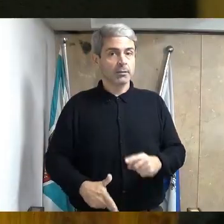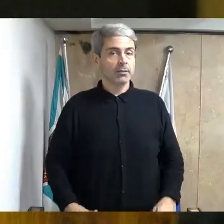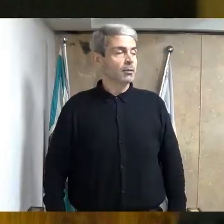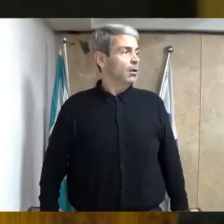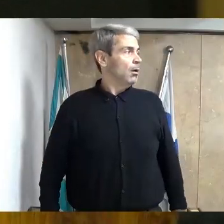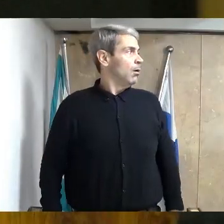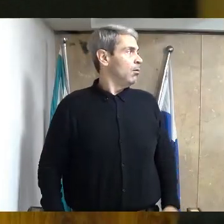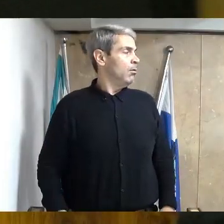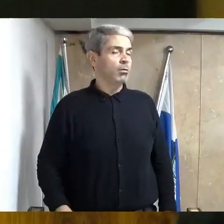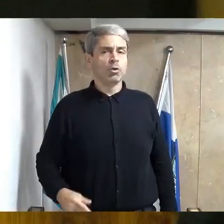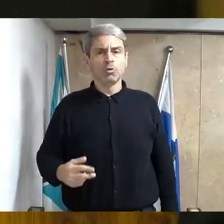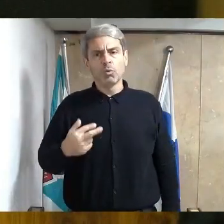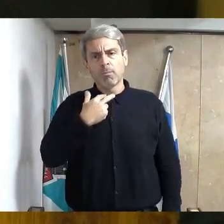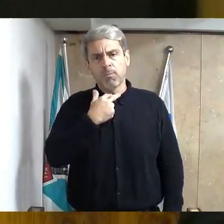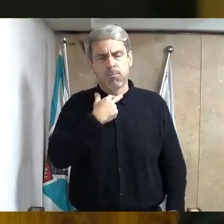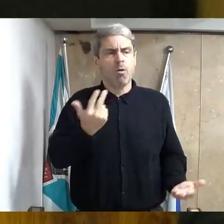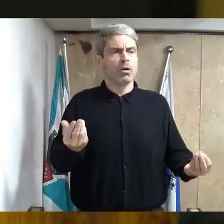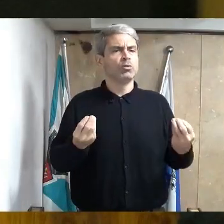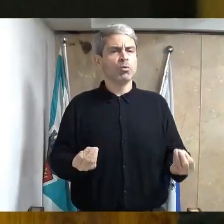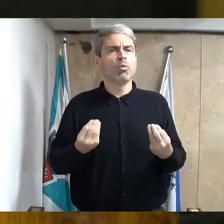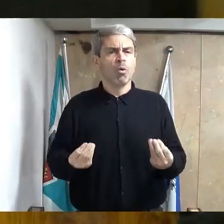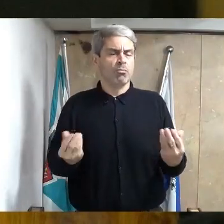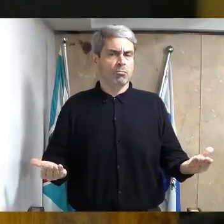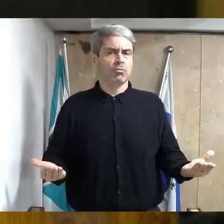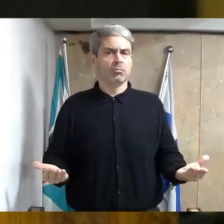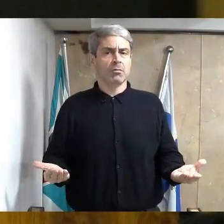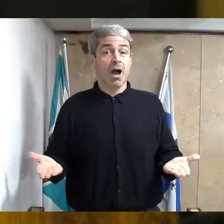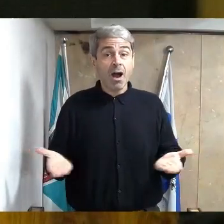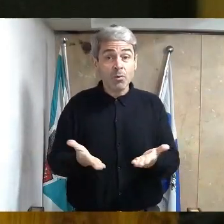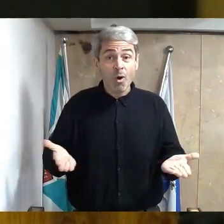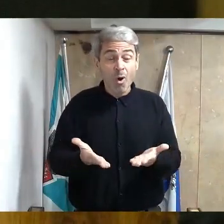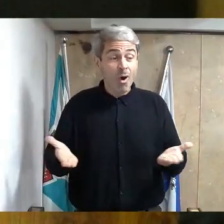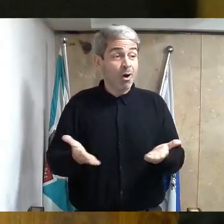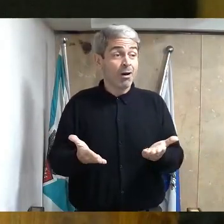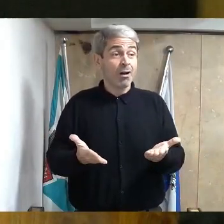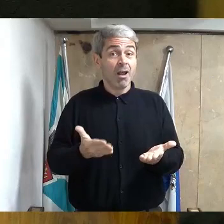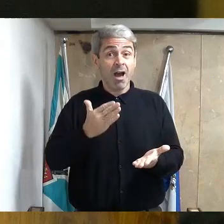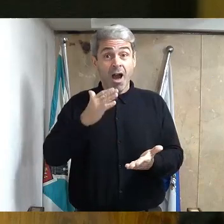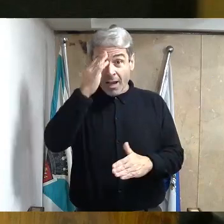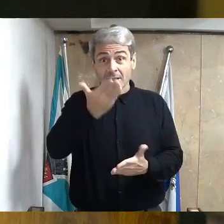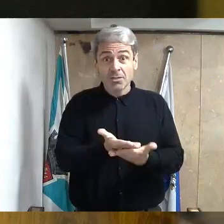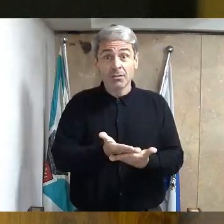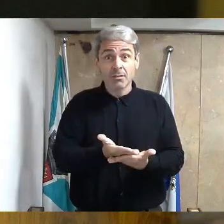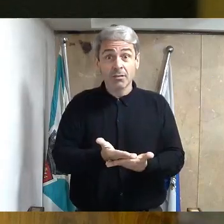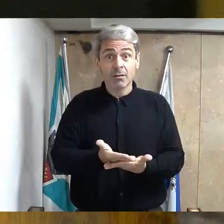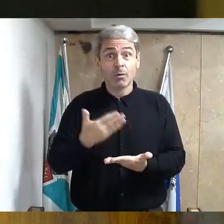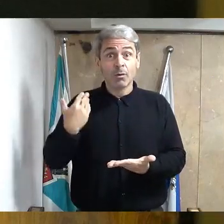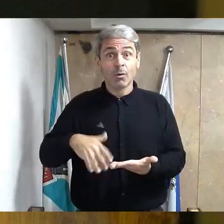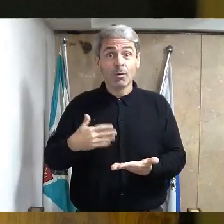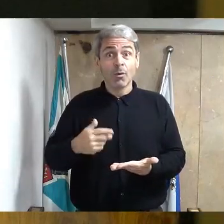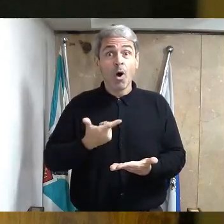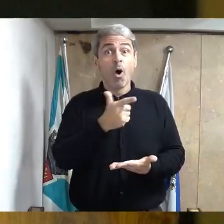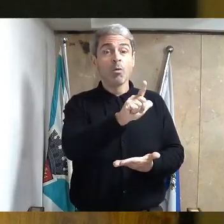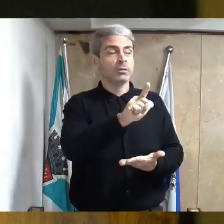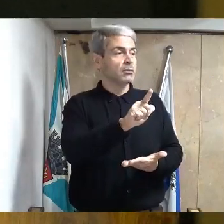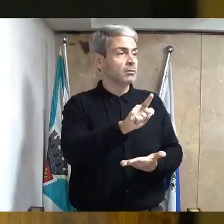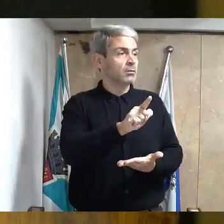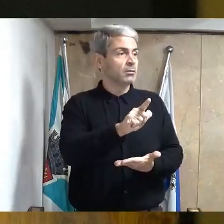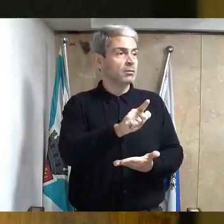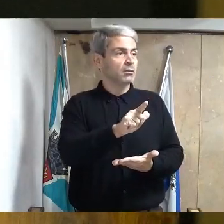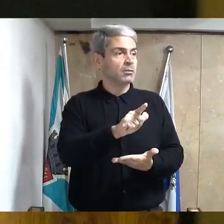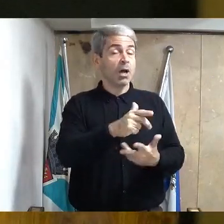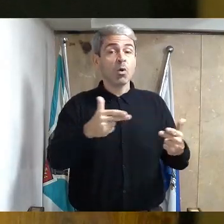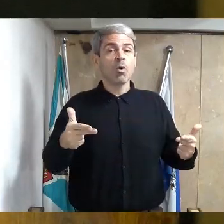Não é inadmissível. Agora, pasme, vem outra. Já